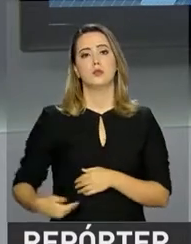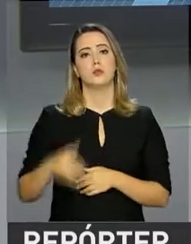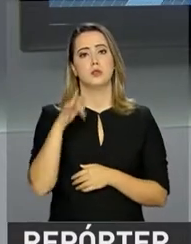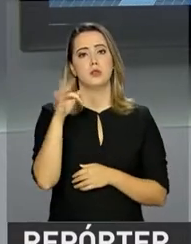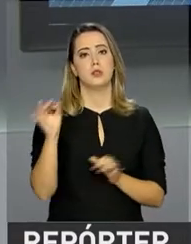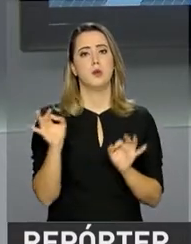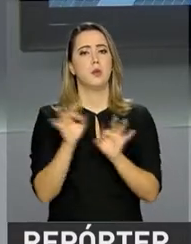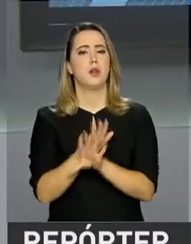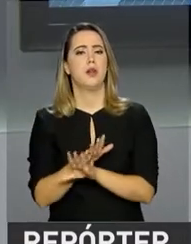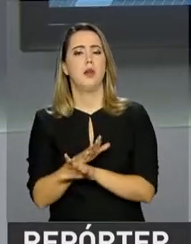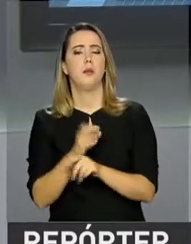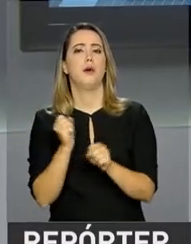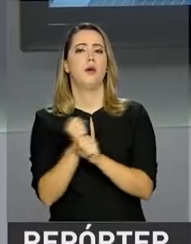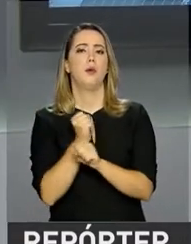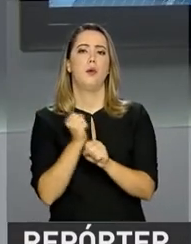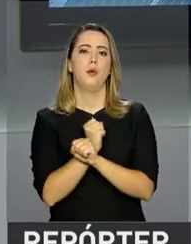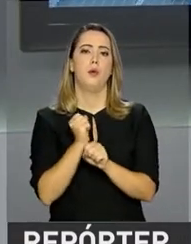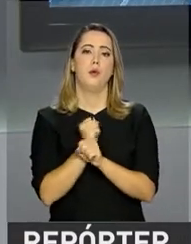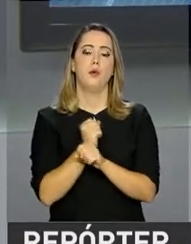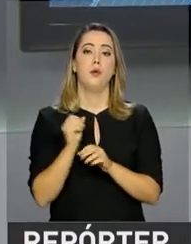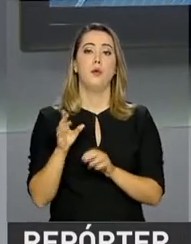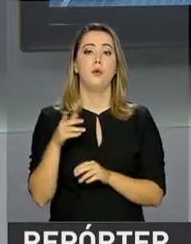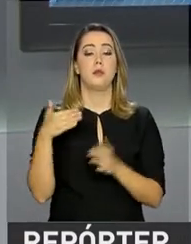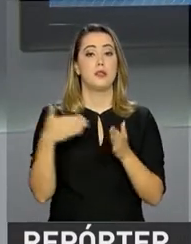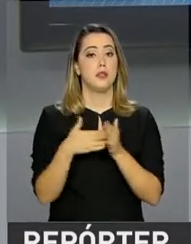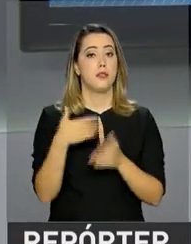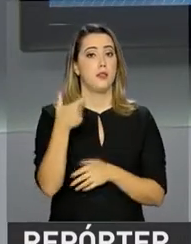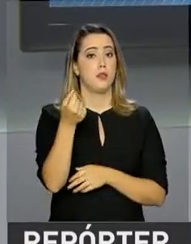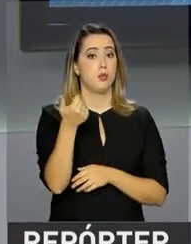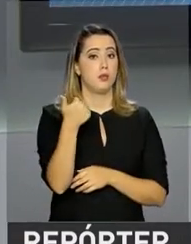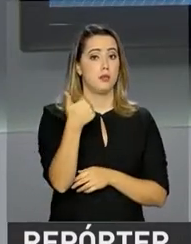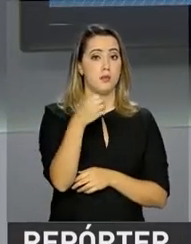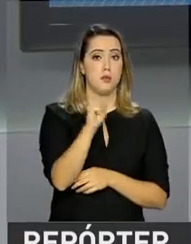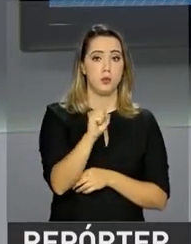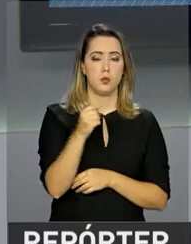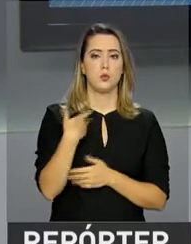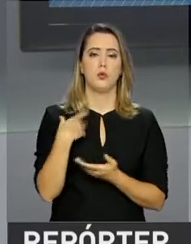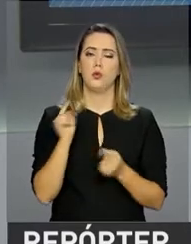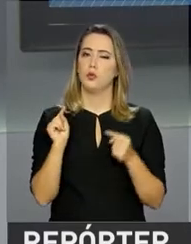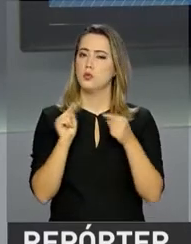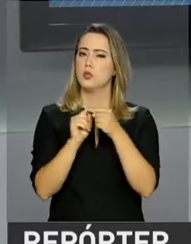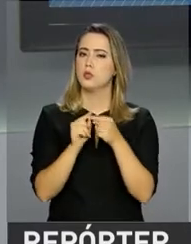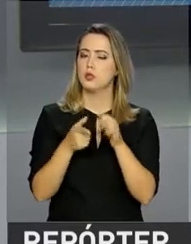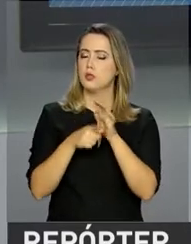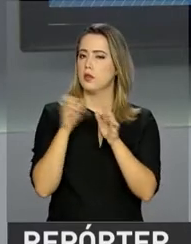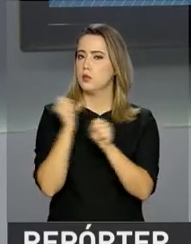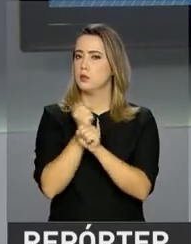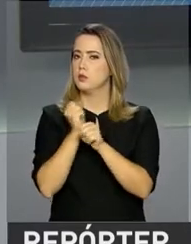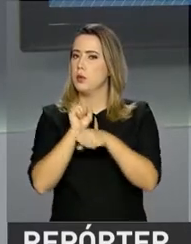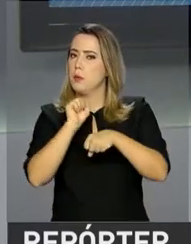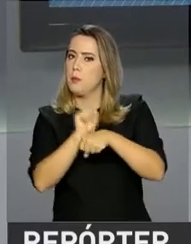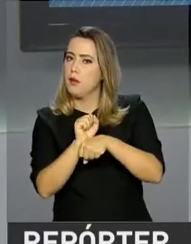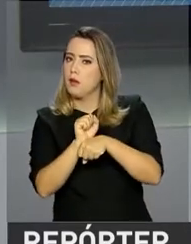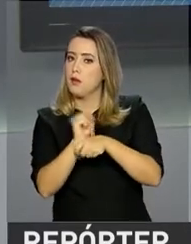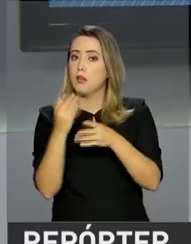para a conclusão de obras até 2018. O intuito é retomar projetos parados, como rodovias,